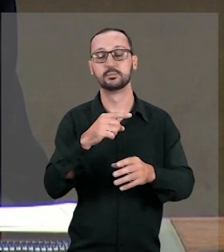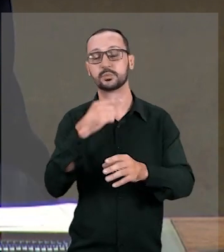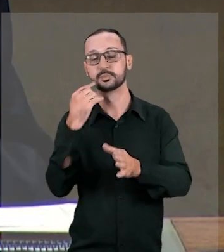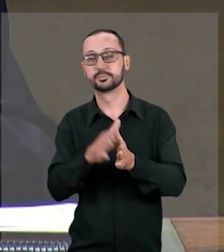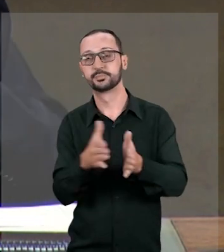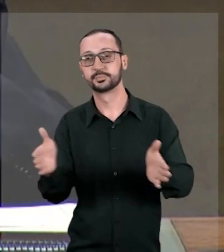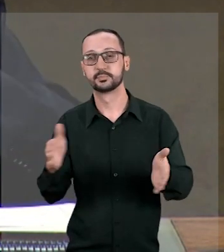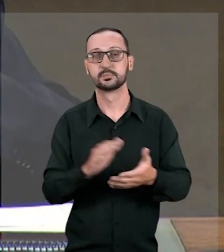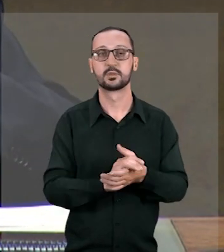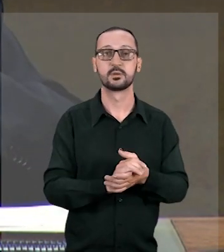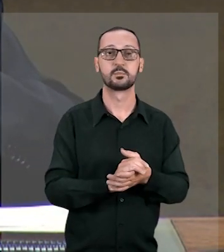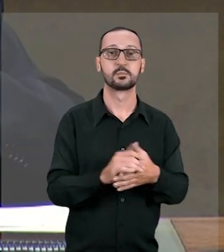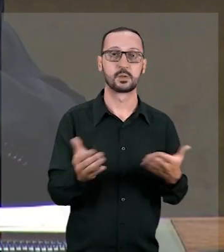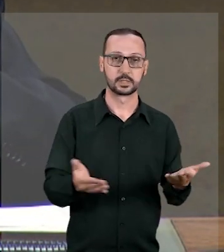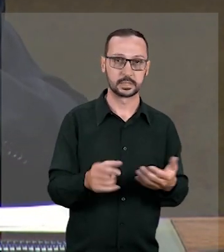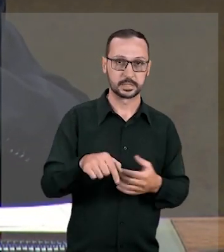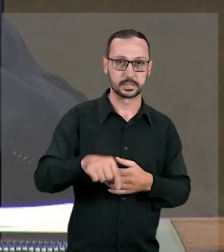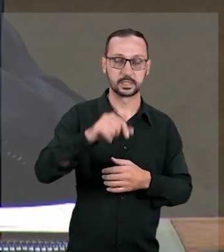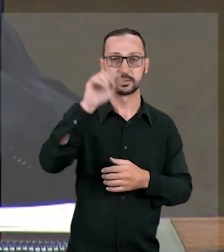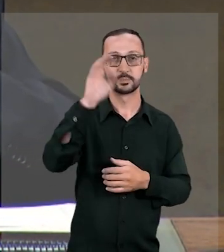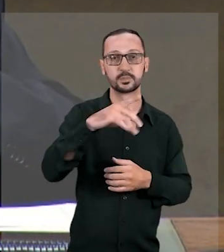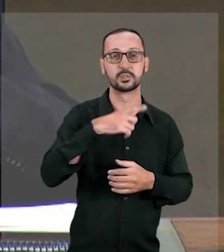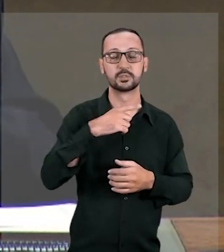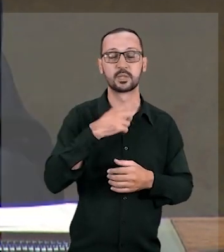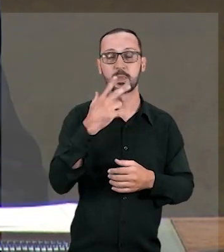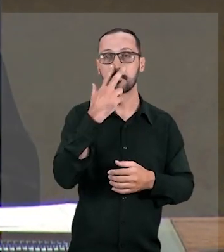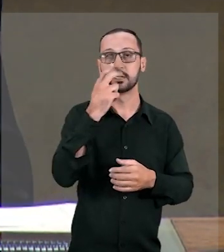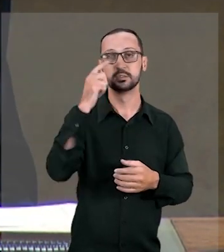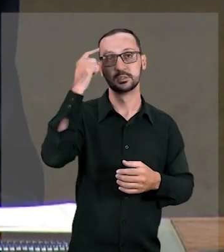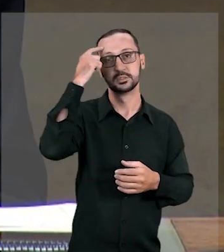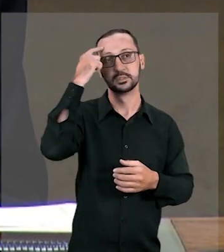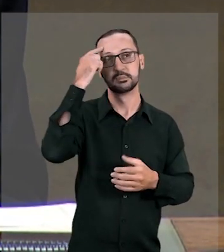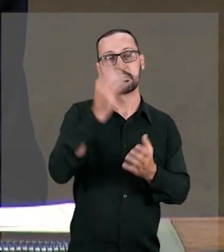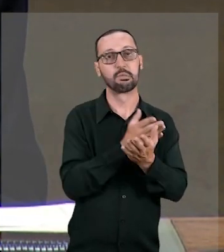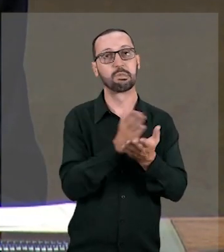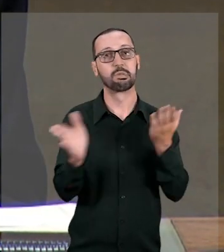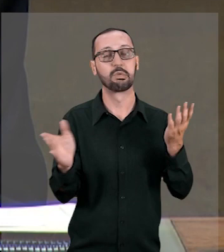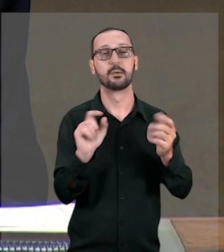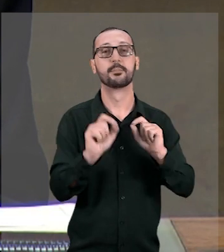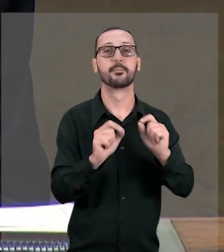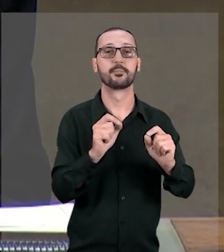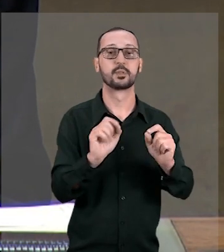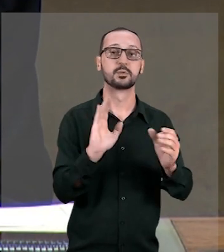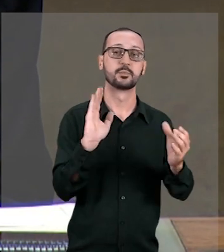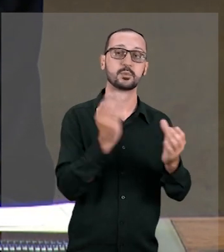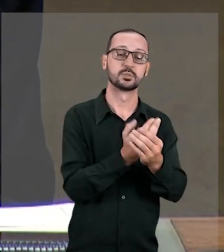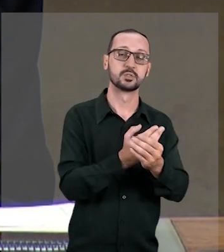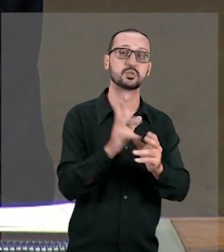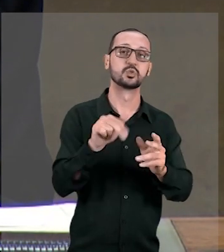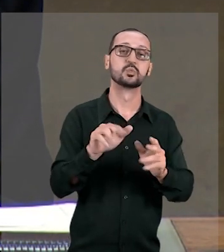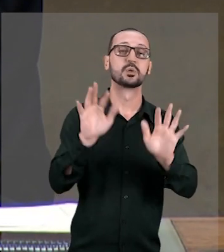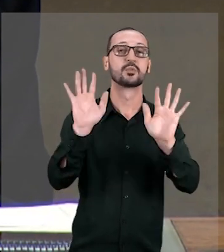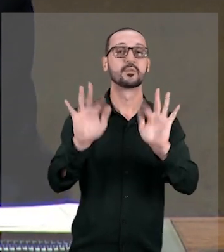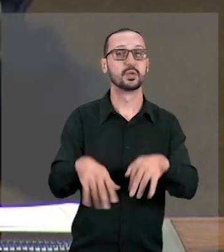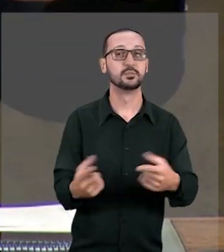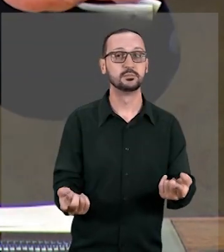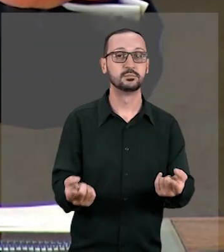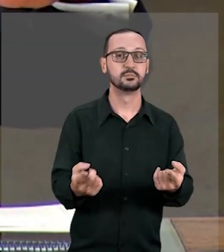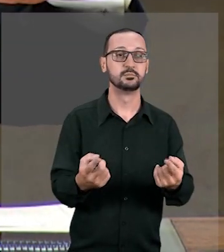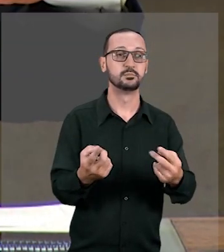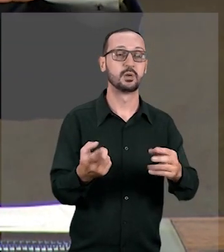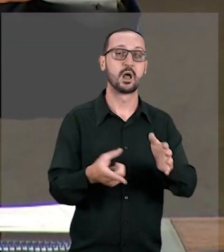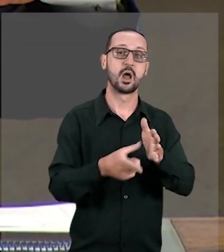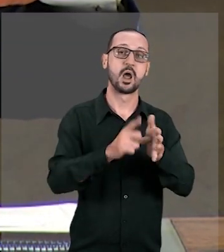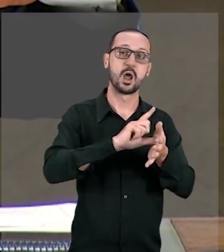Portanto, criou-se no Brasil a seguinte distorção: para compensar o processo que não termina,